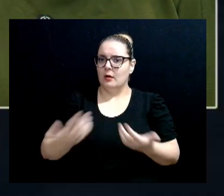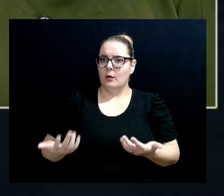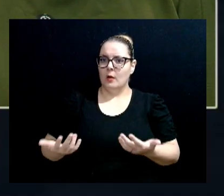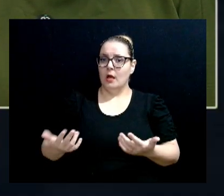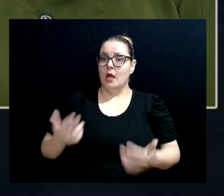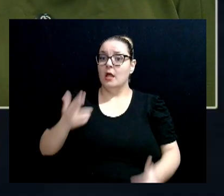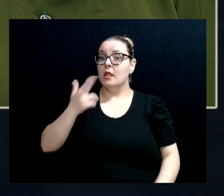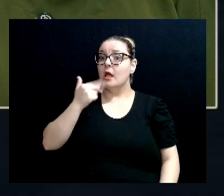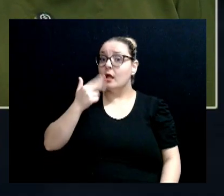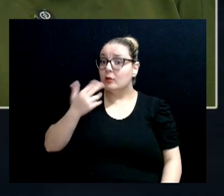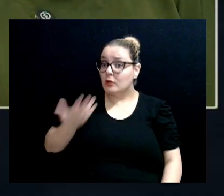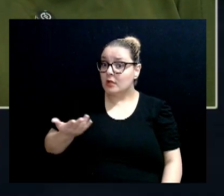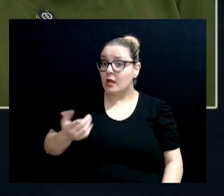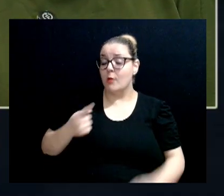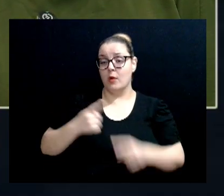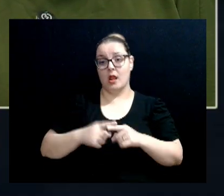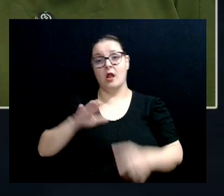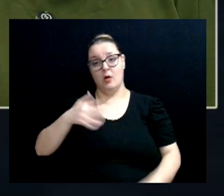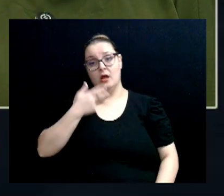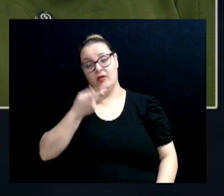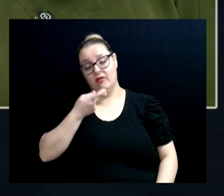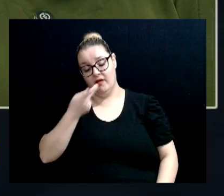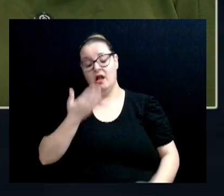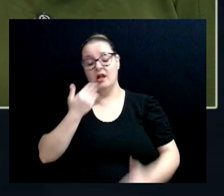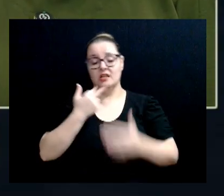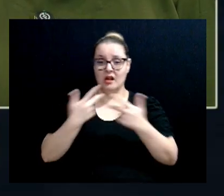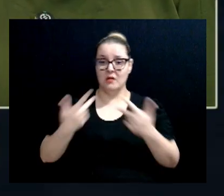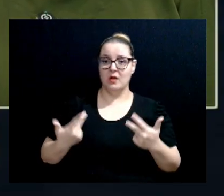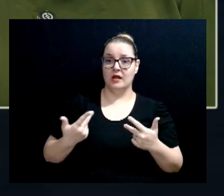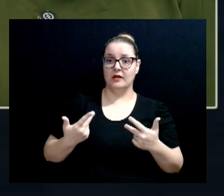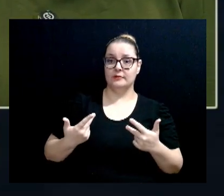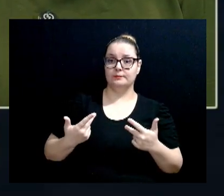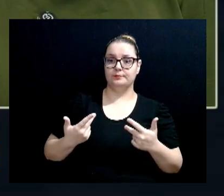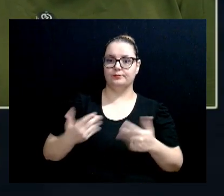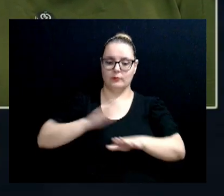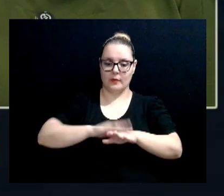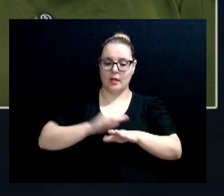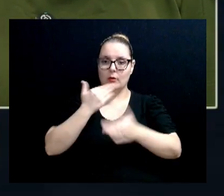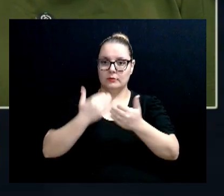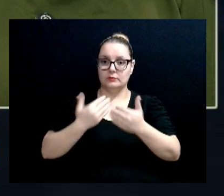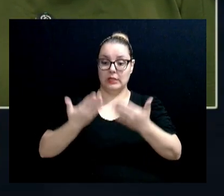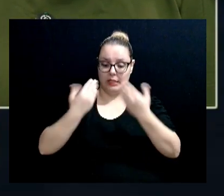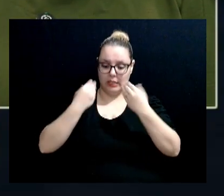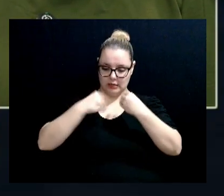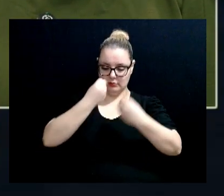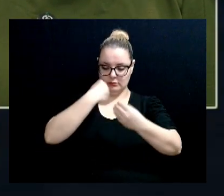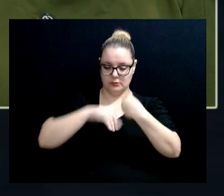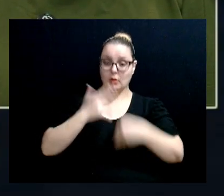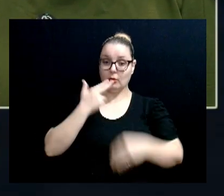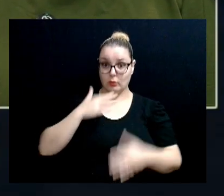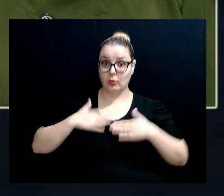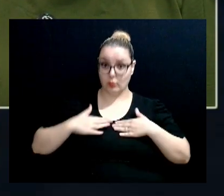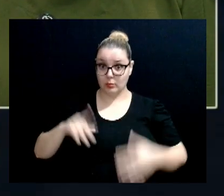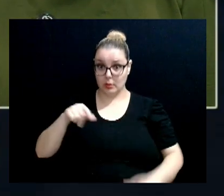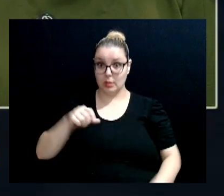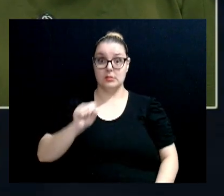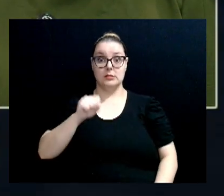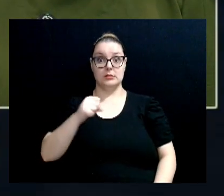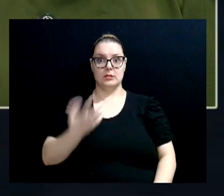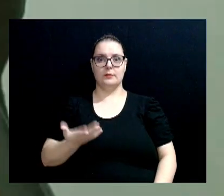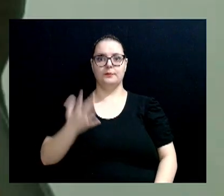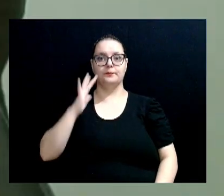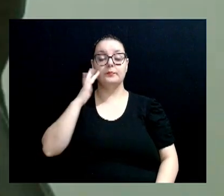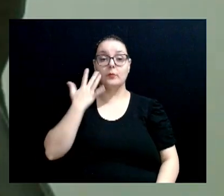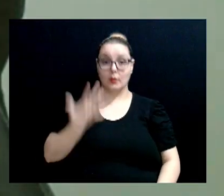porque quando a gente fala de alimentação, o alimentar é nutrir o corpo, não é? Sim, eu acho que a gente